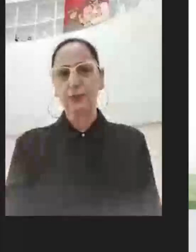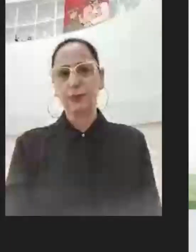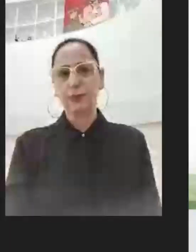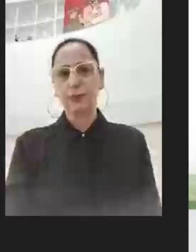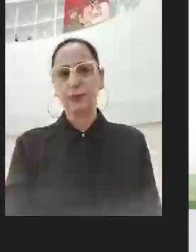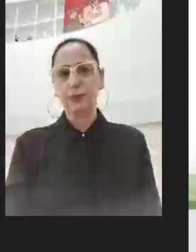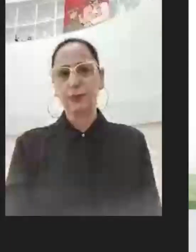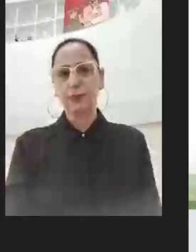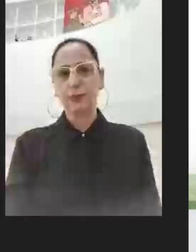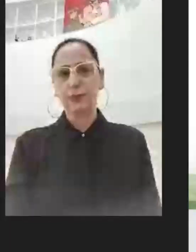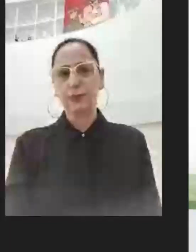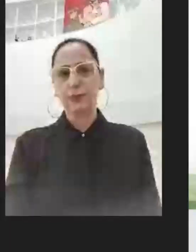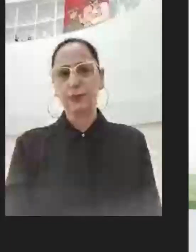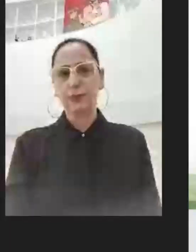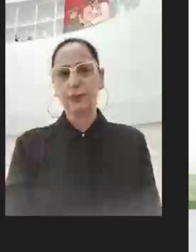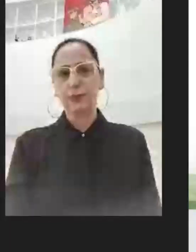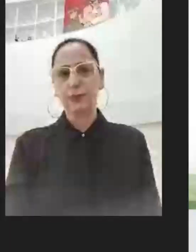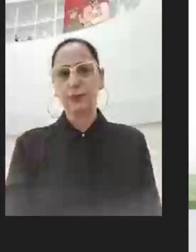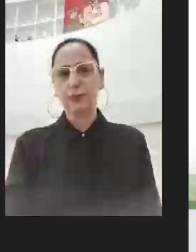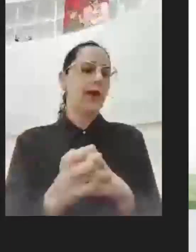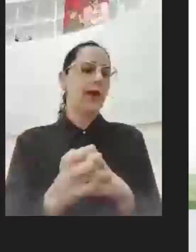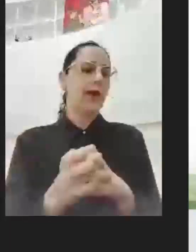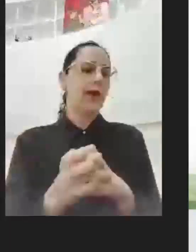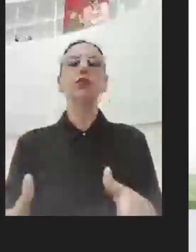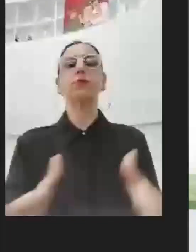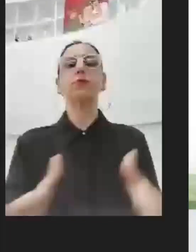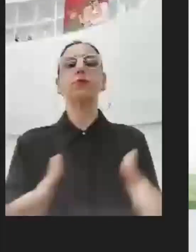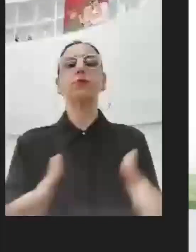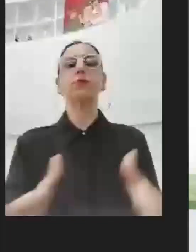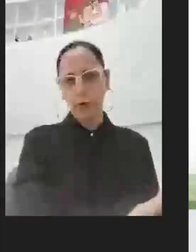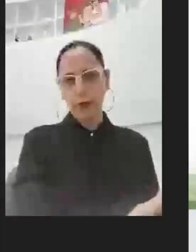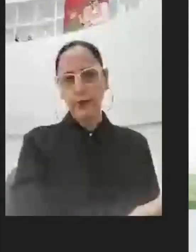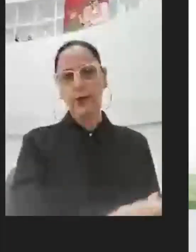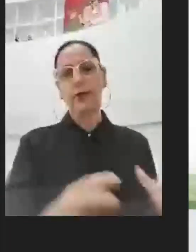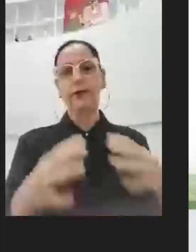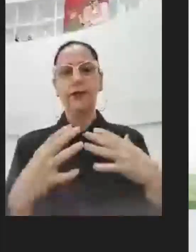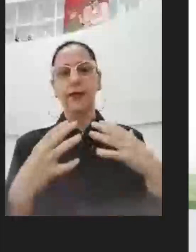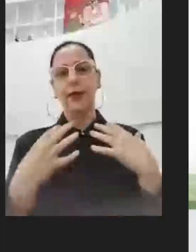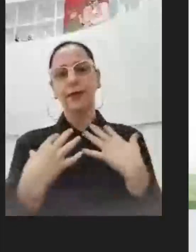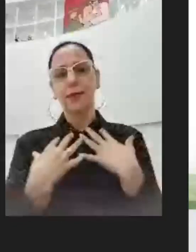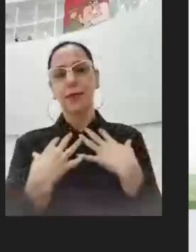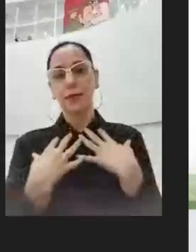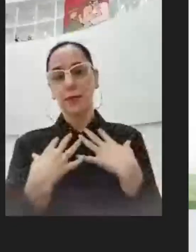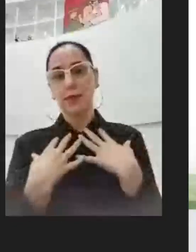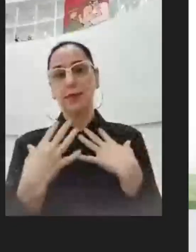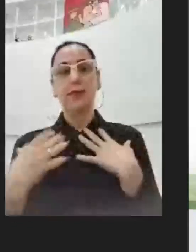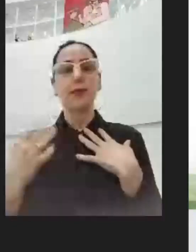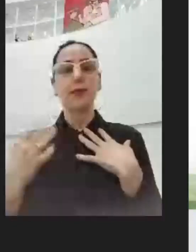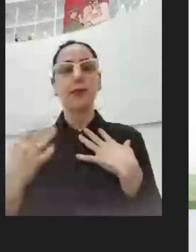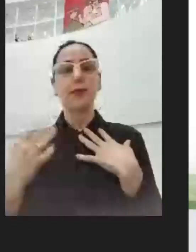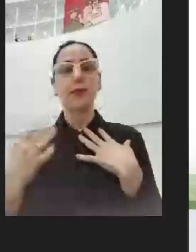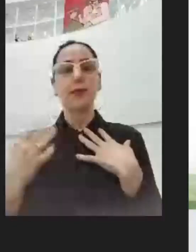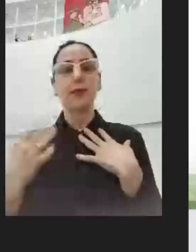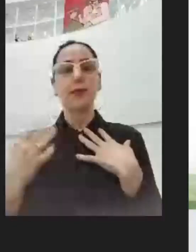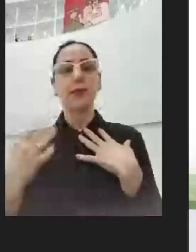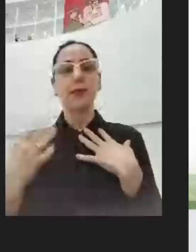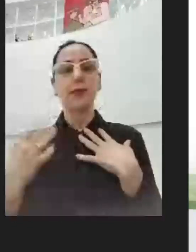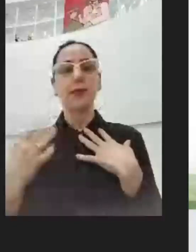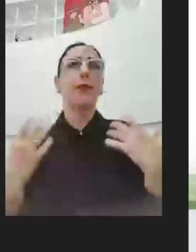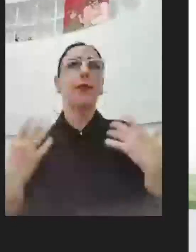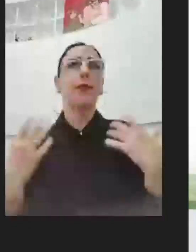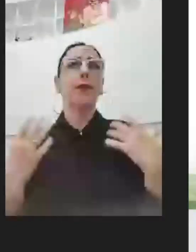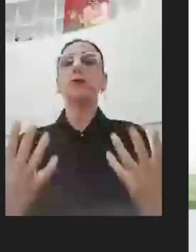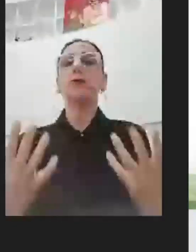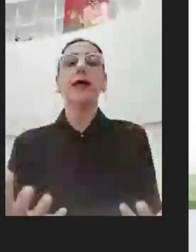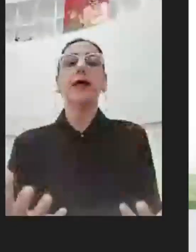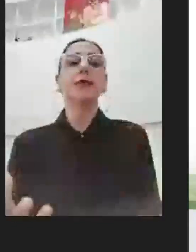elas estarem dando o leite de vaca. Surgiu a fórmula, então a mãe ganhava o nenenzinho, ela tinha que